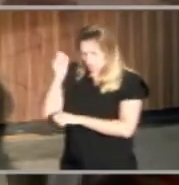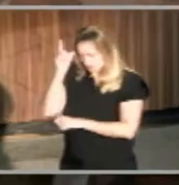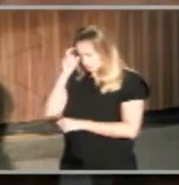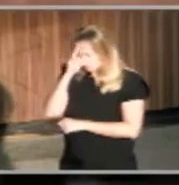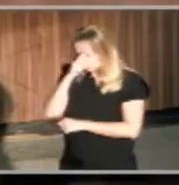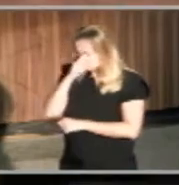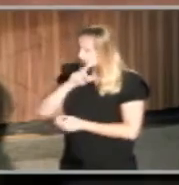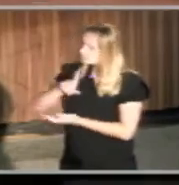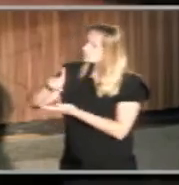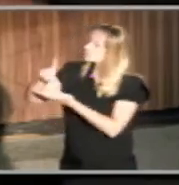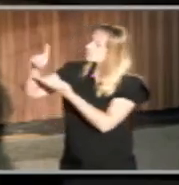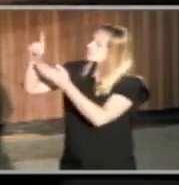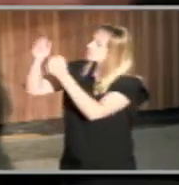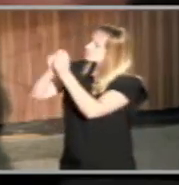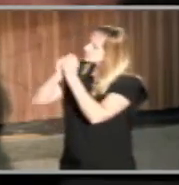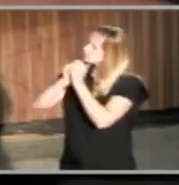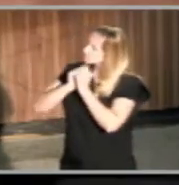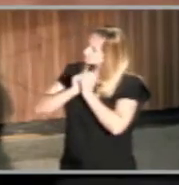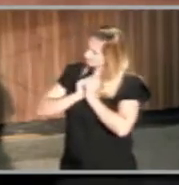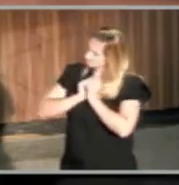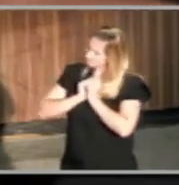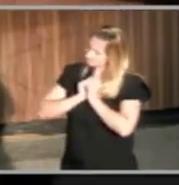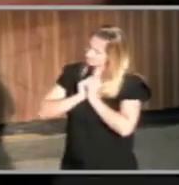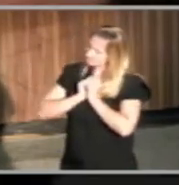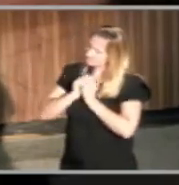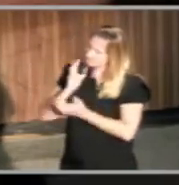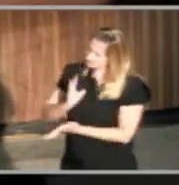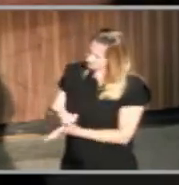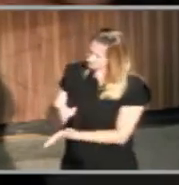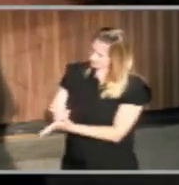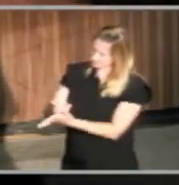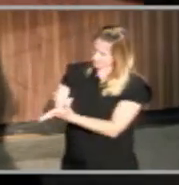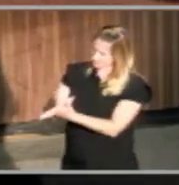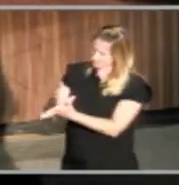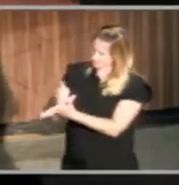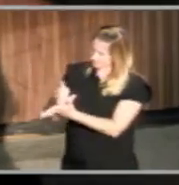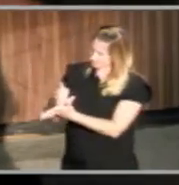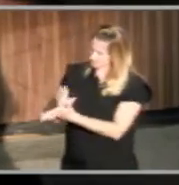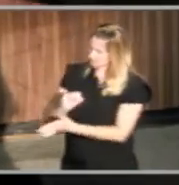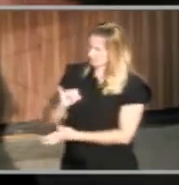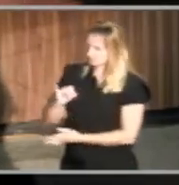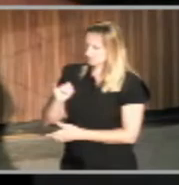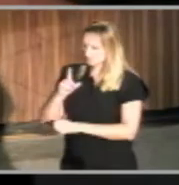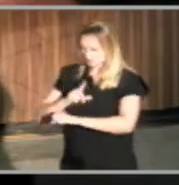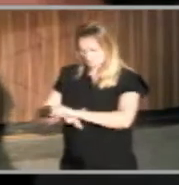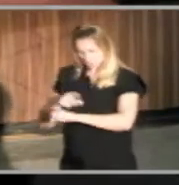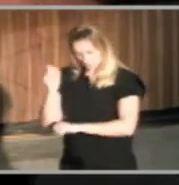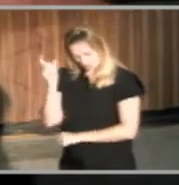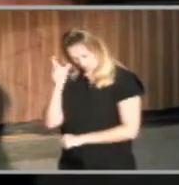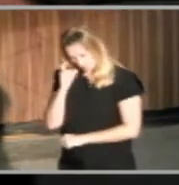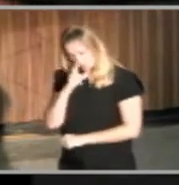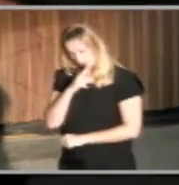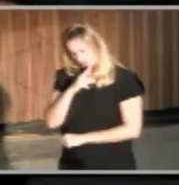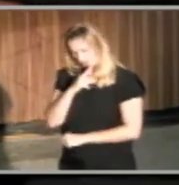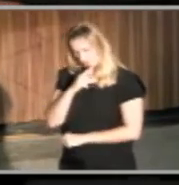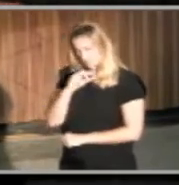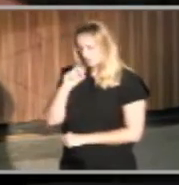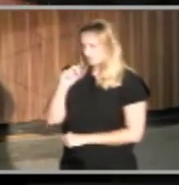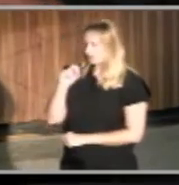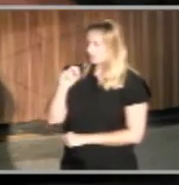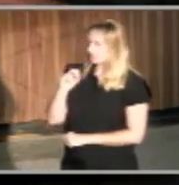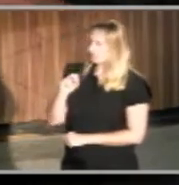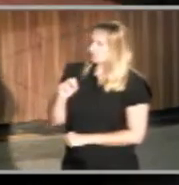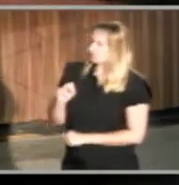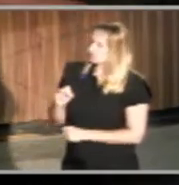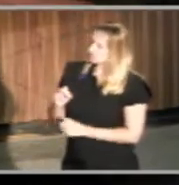o Senhor conosco está, sempre. Se é tempo difícil, o Senhor nos fortalece, nos